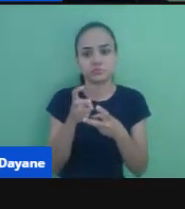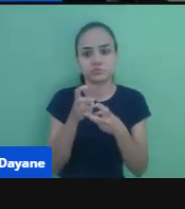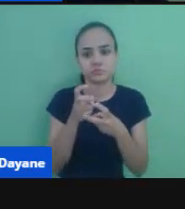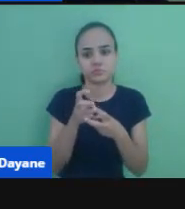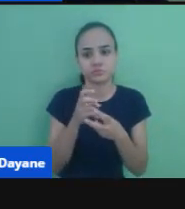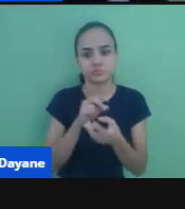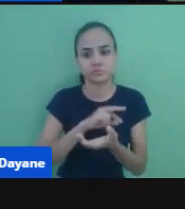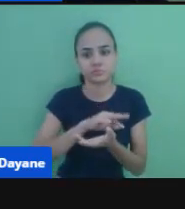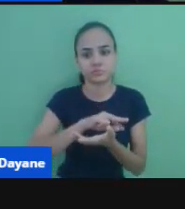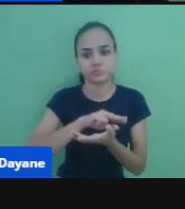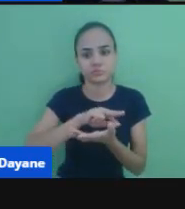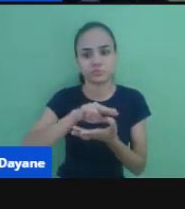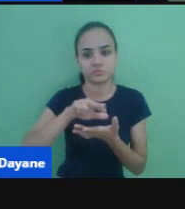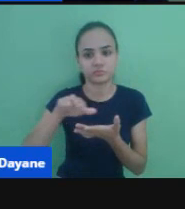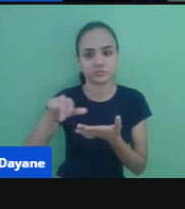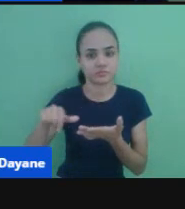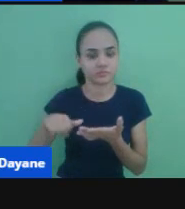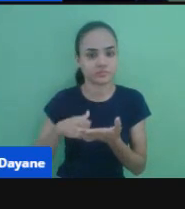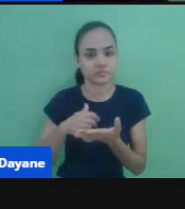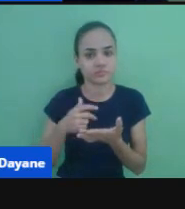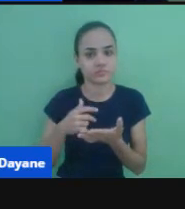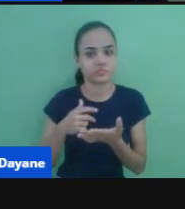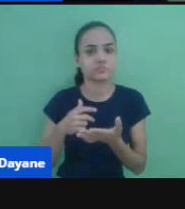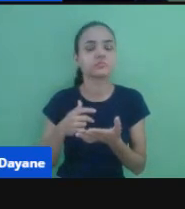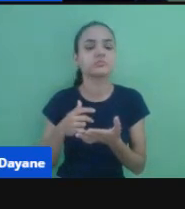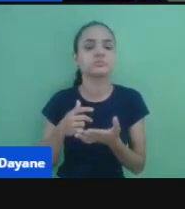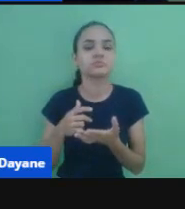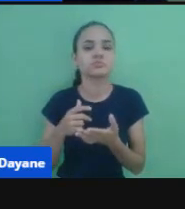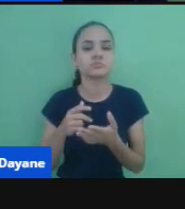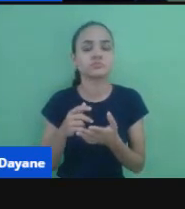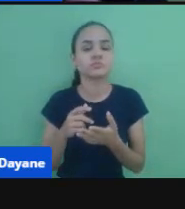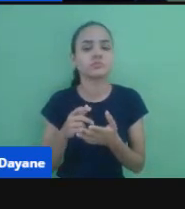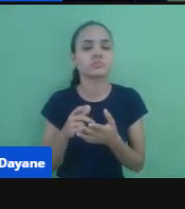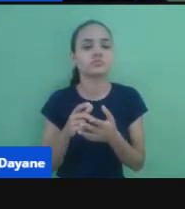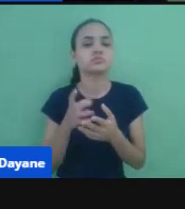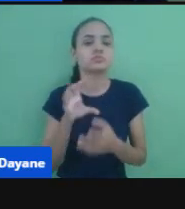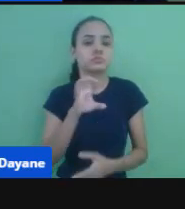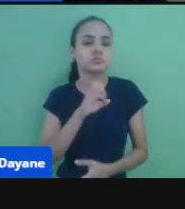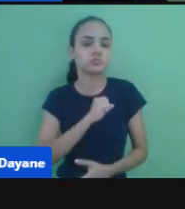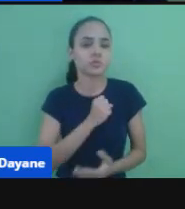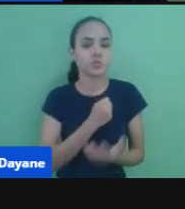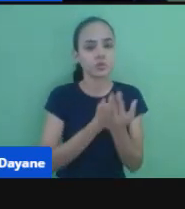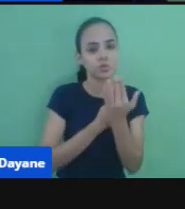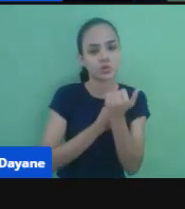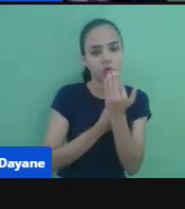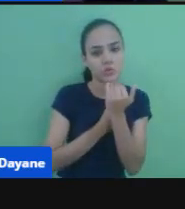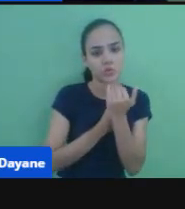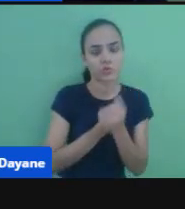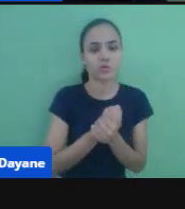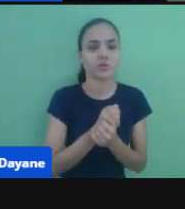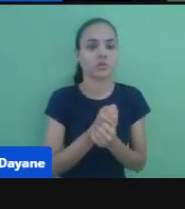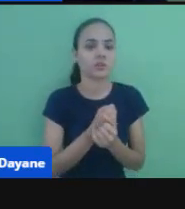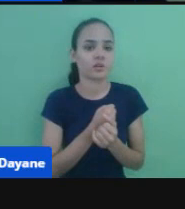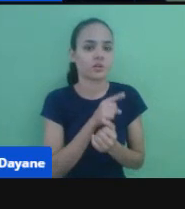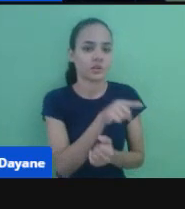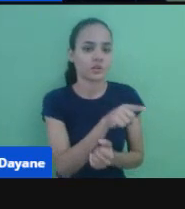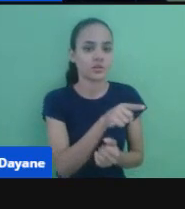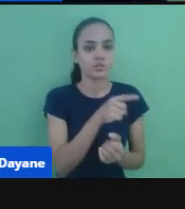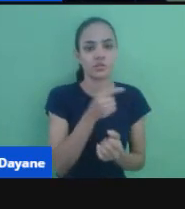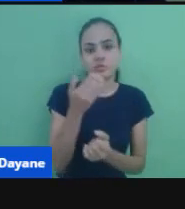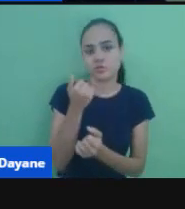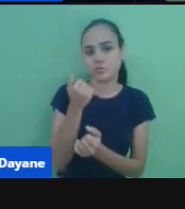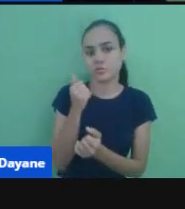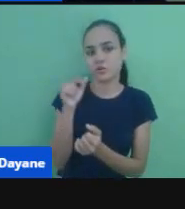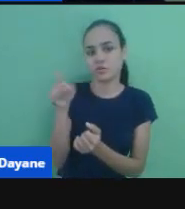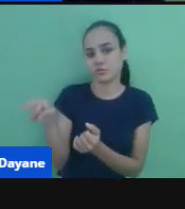dentro, a relação é diferente. O amor comeu tal coisa, o amor comeu tal coisa. E a gente vê que não é o amor que